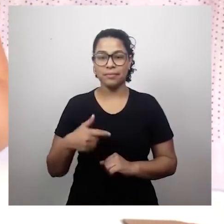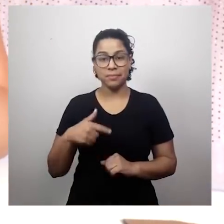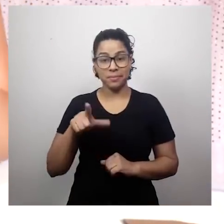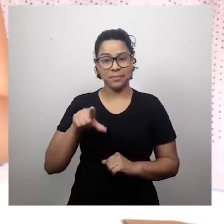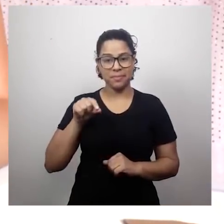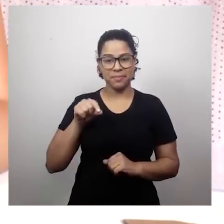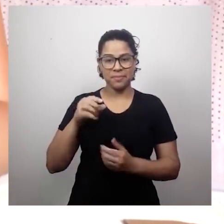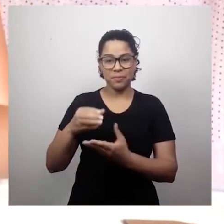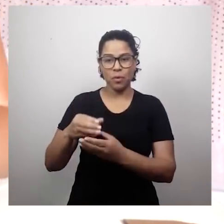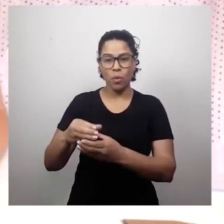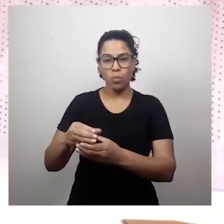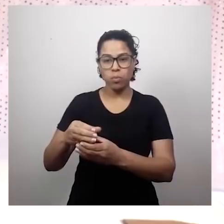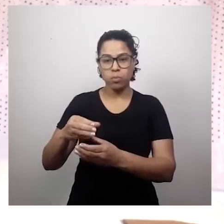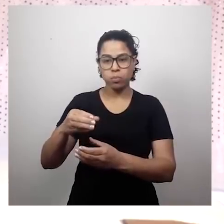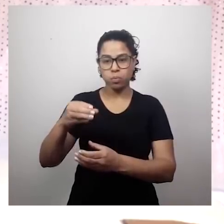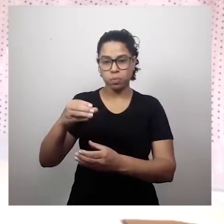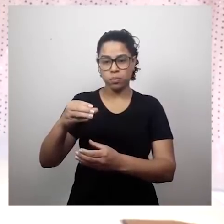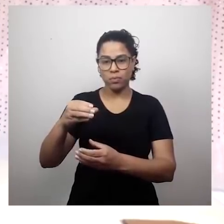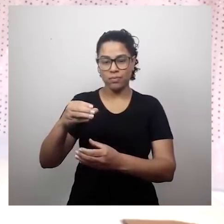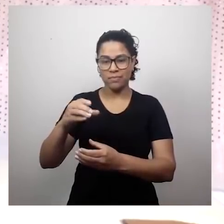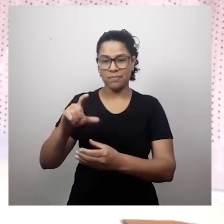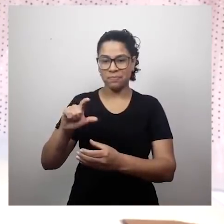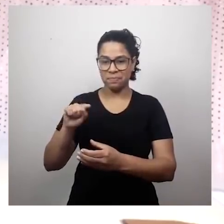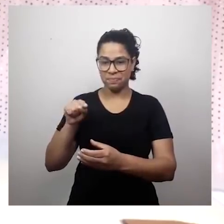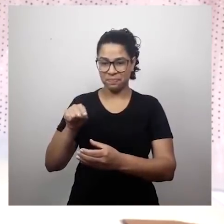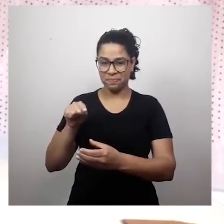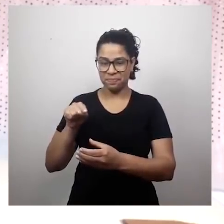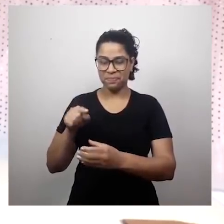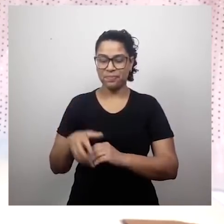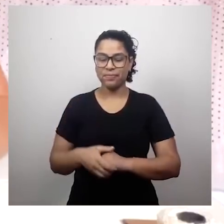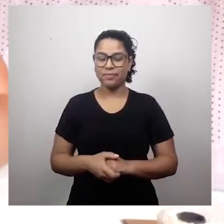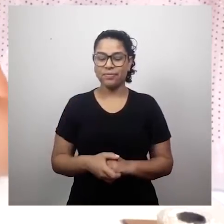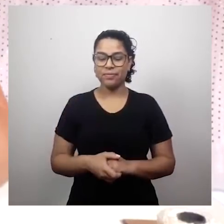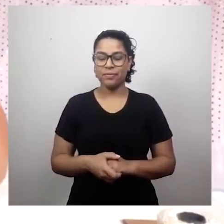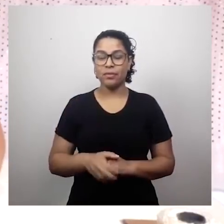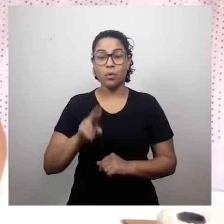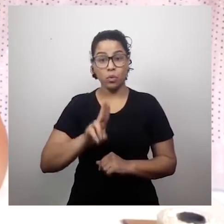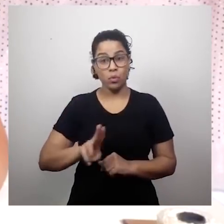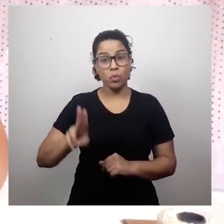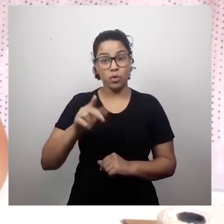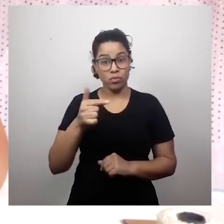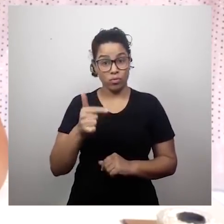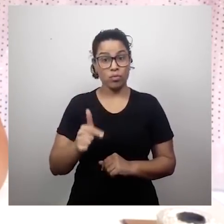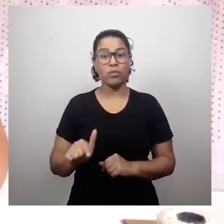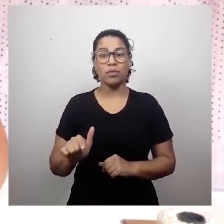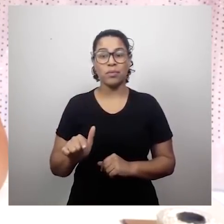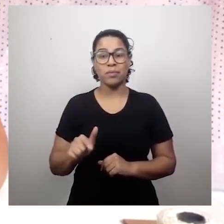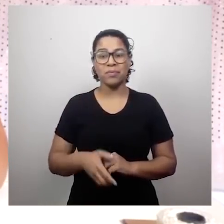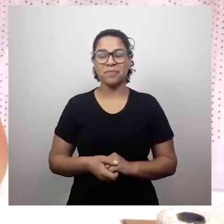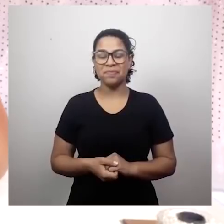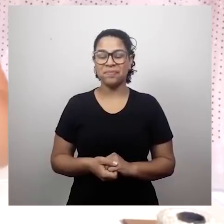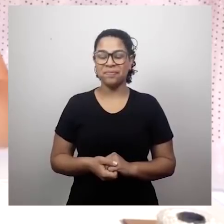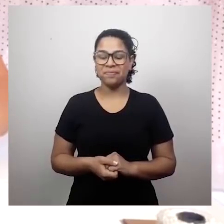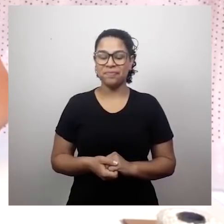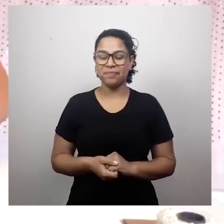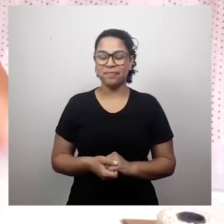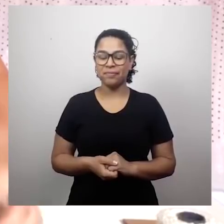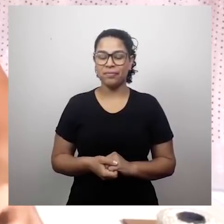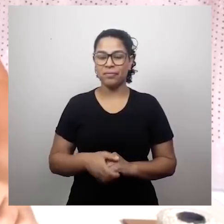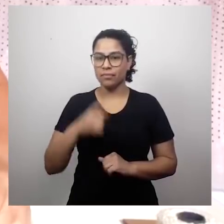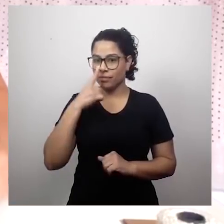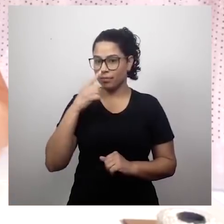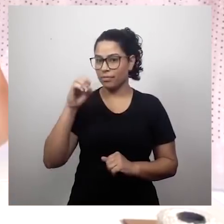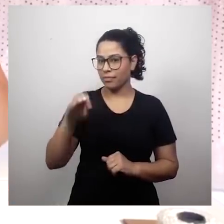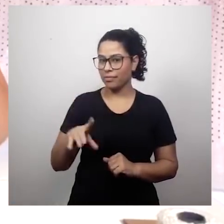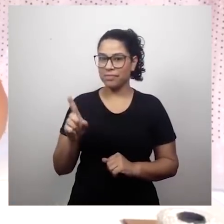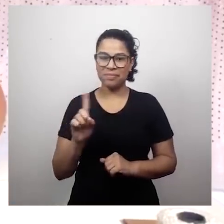Eu vou escolher este potinho aqui. Vamos reutilizar esse potinho.